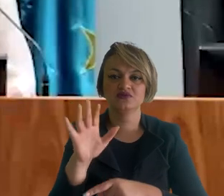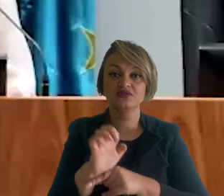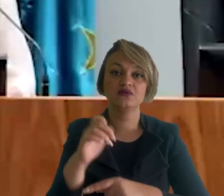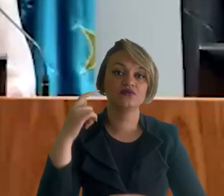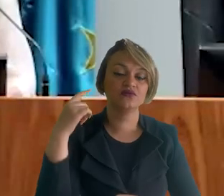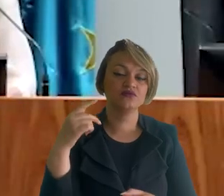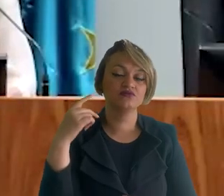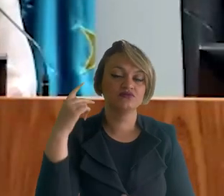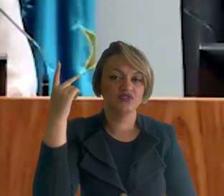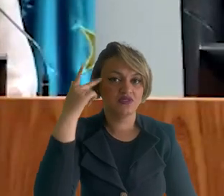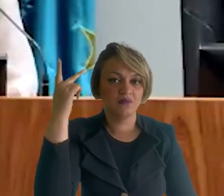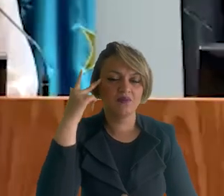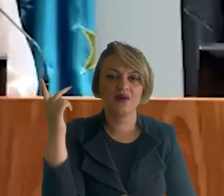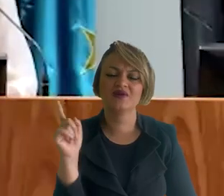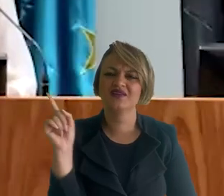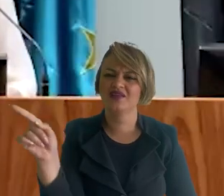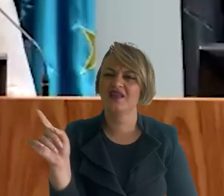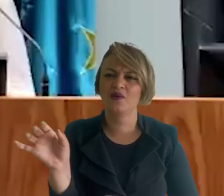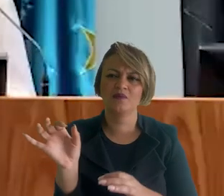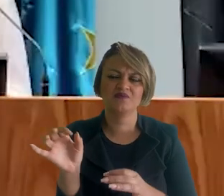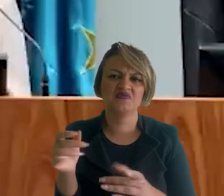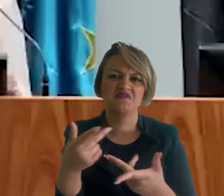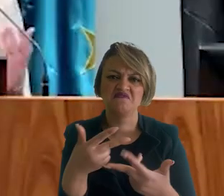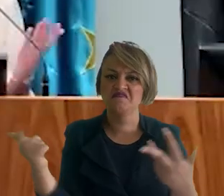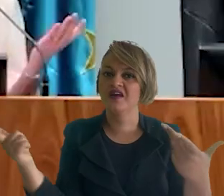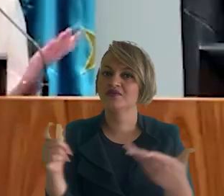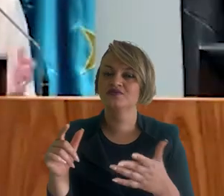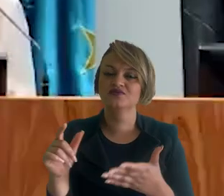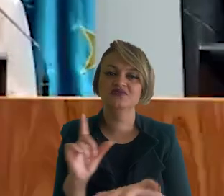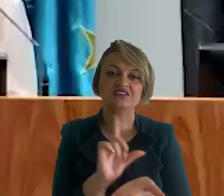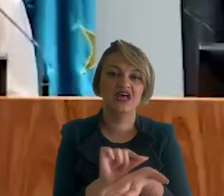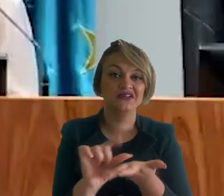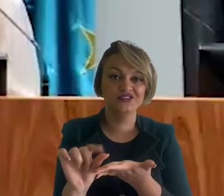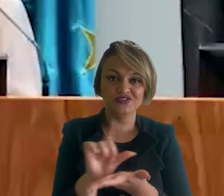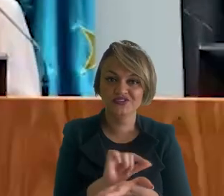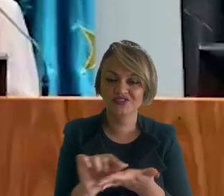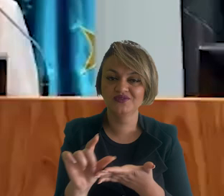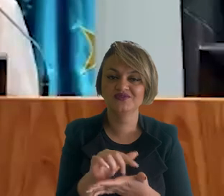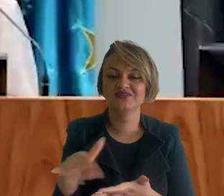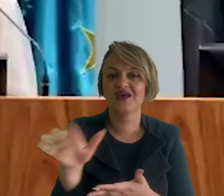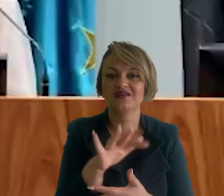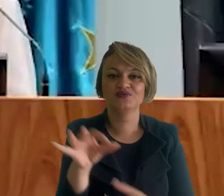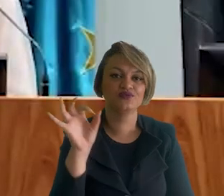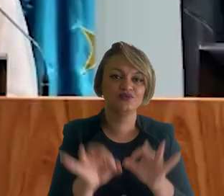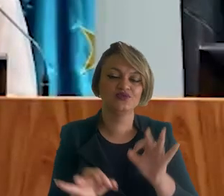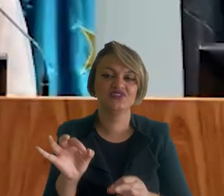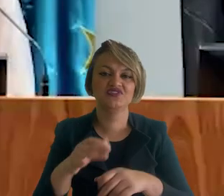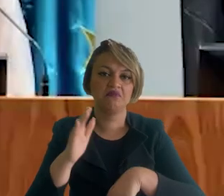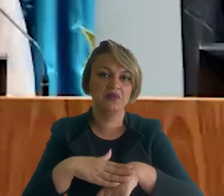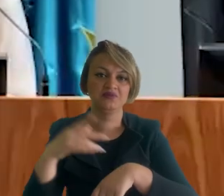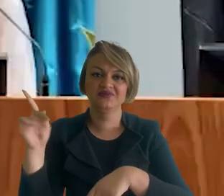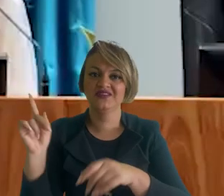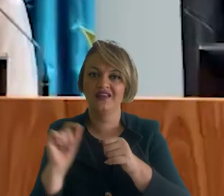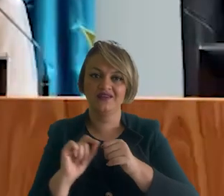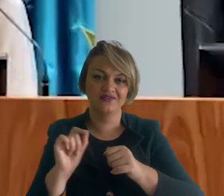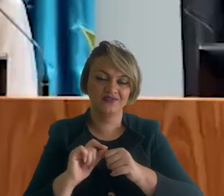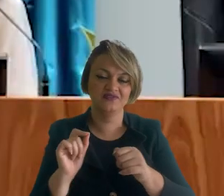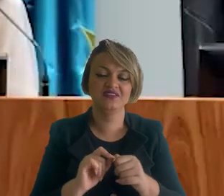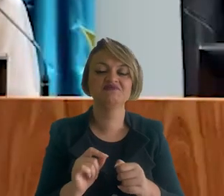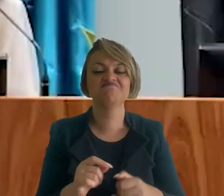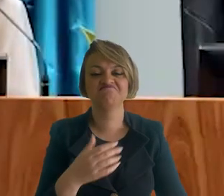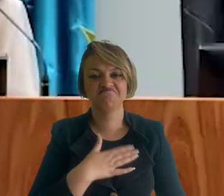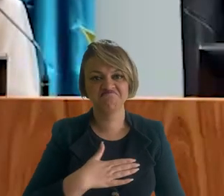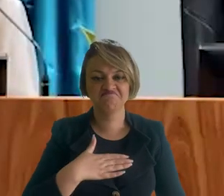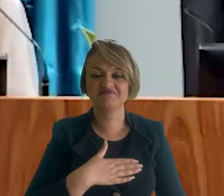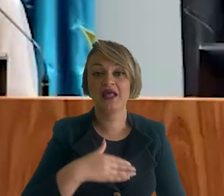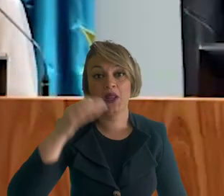Paulo e autora de obra jurídicas tem número que nos briga com o seu